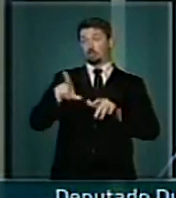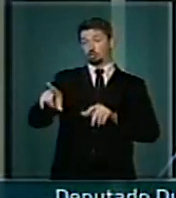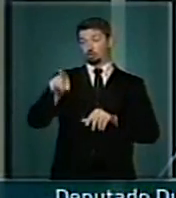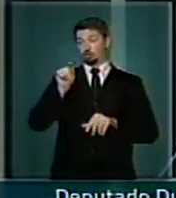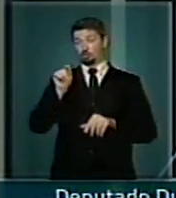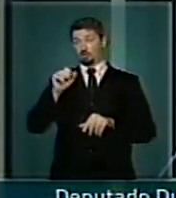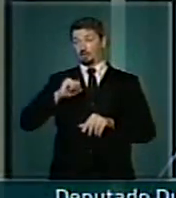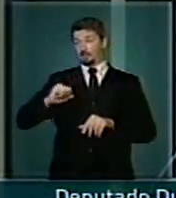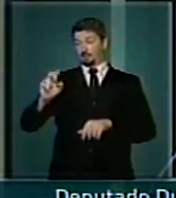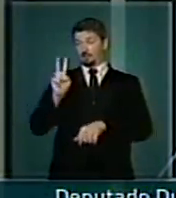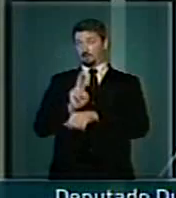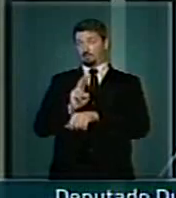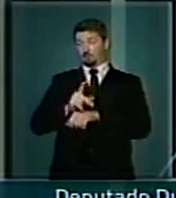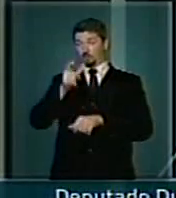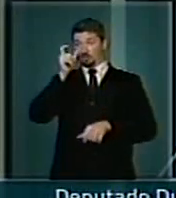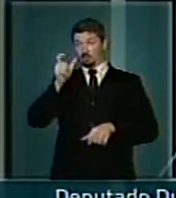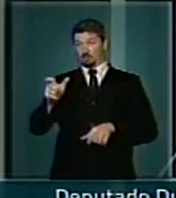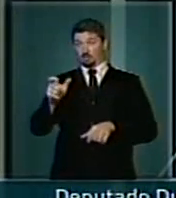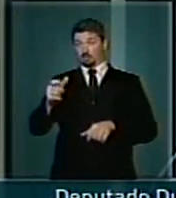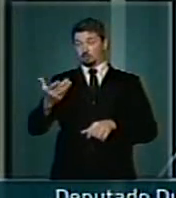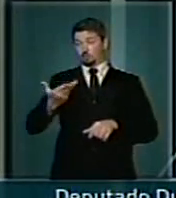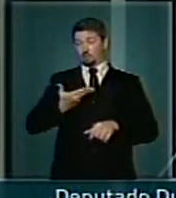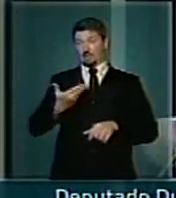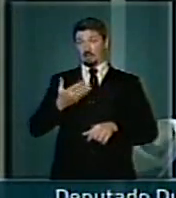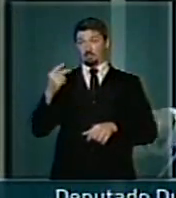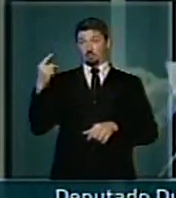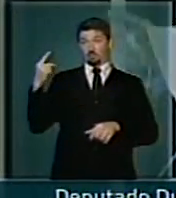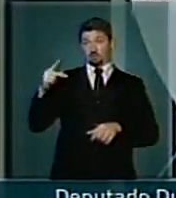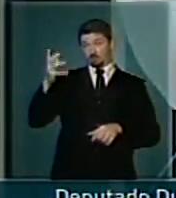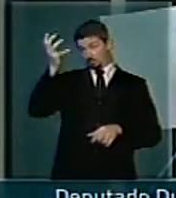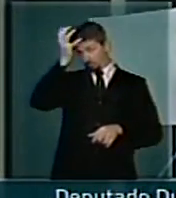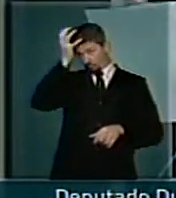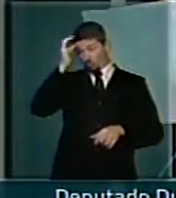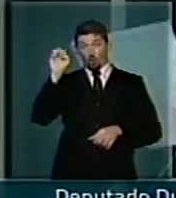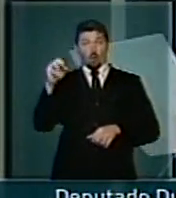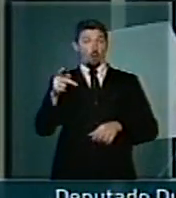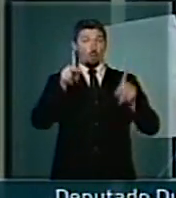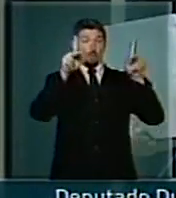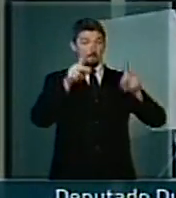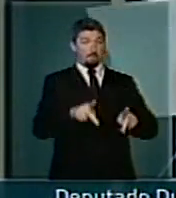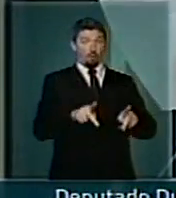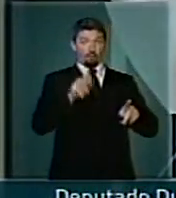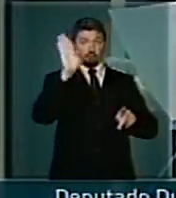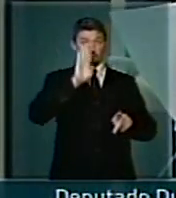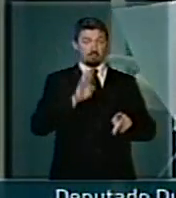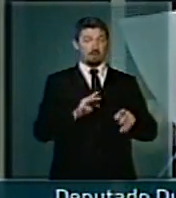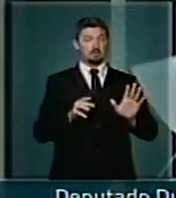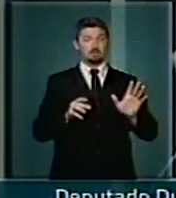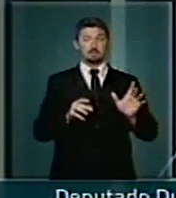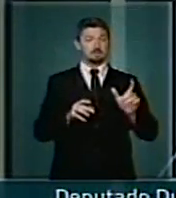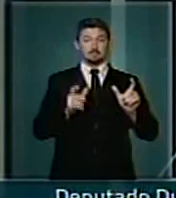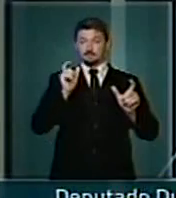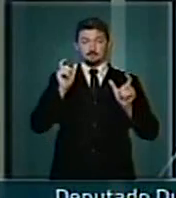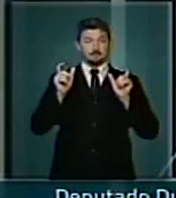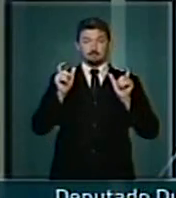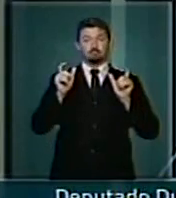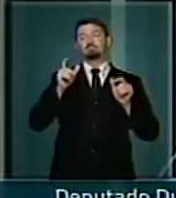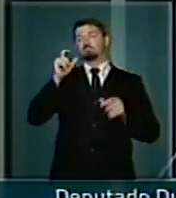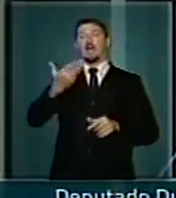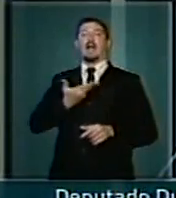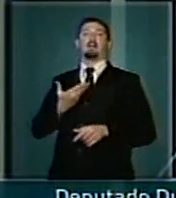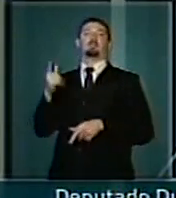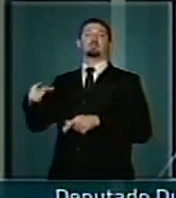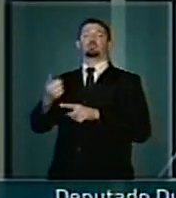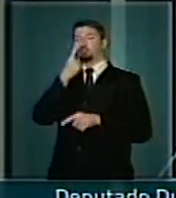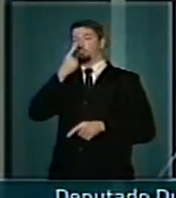entre defender os interesses dos seus aliados ou os do povo brasileiro, ela ficará com os dos seus